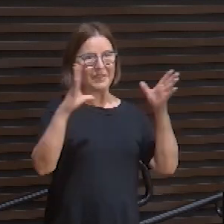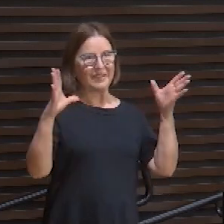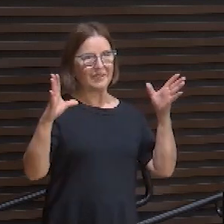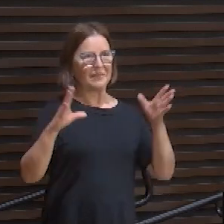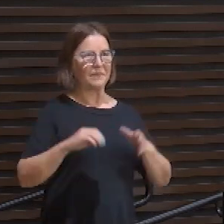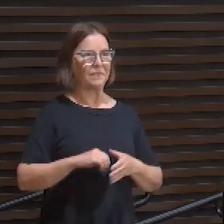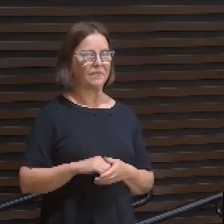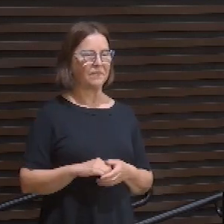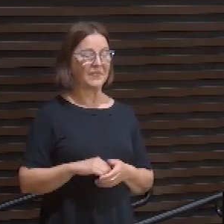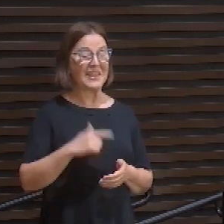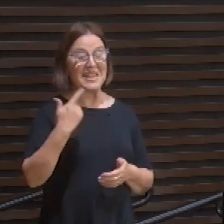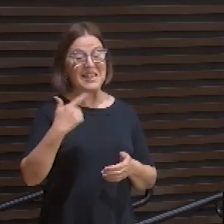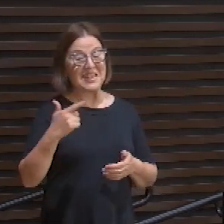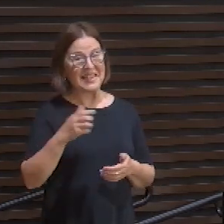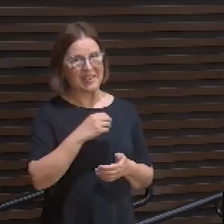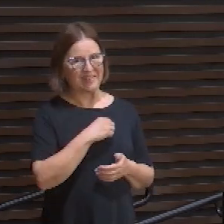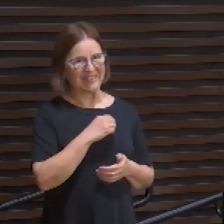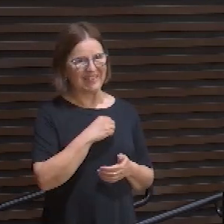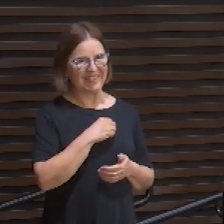sem pecado,